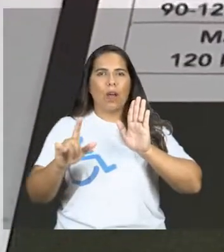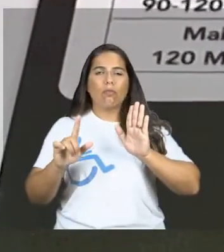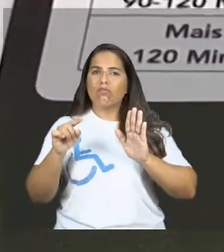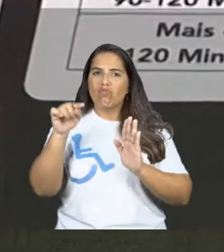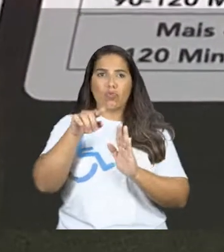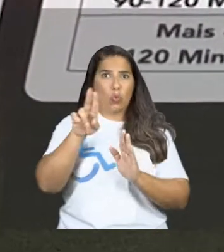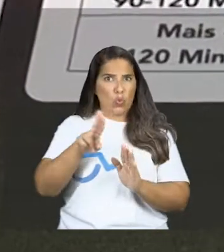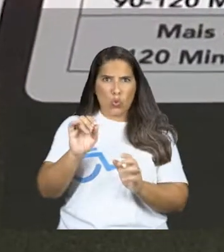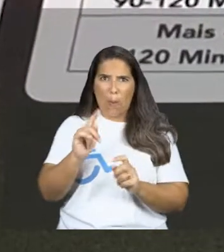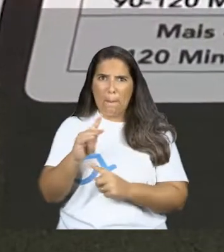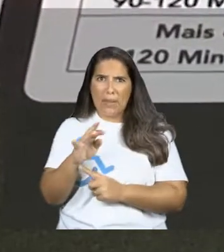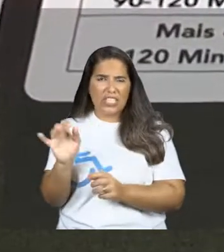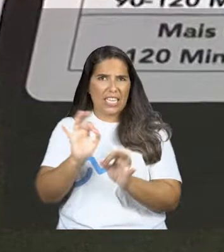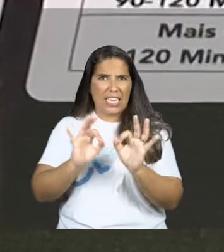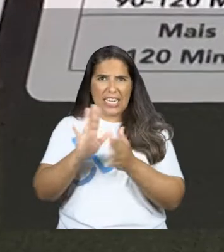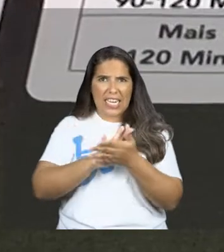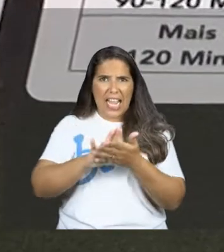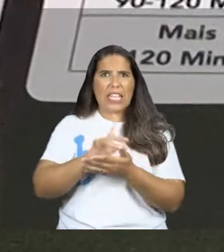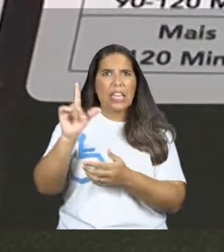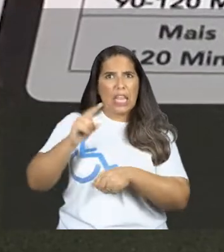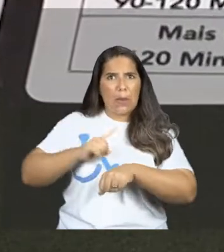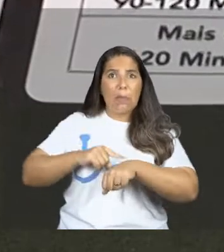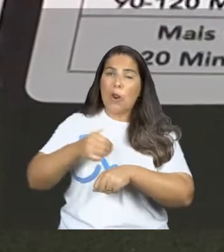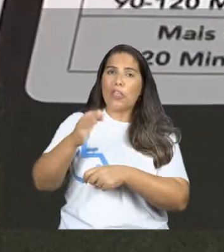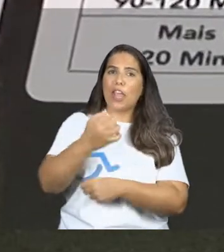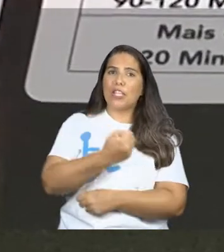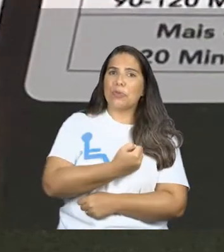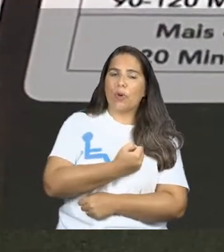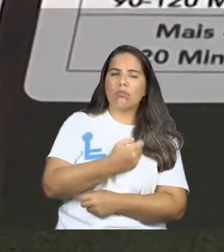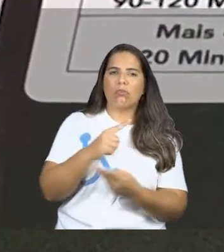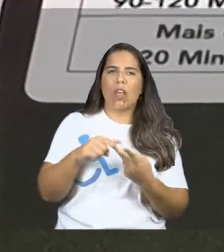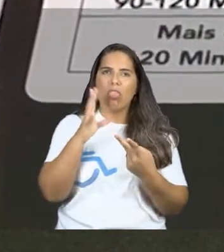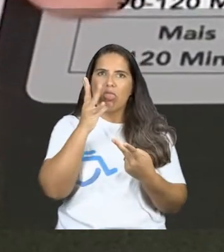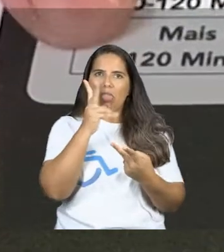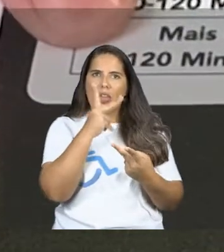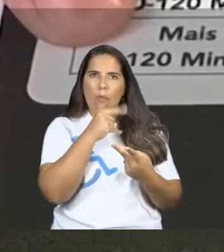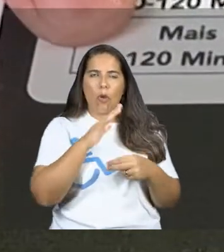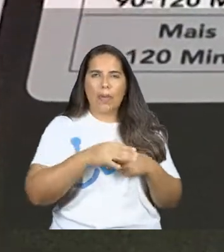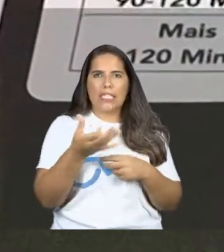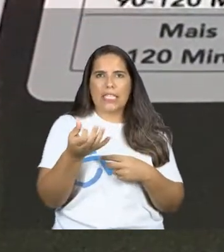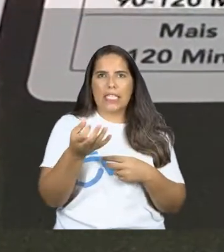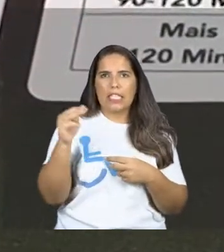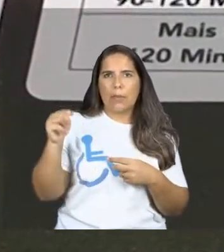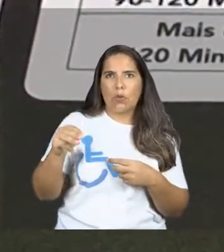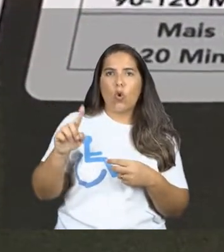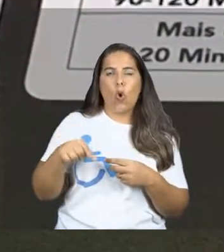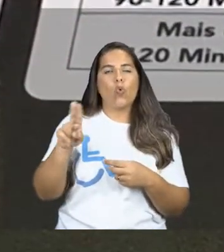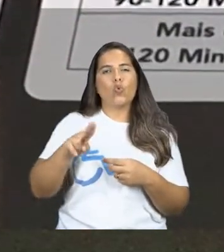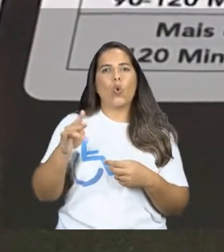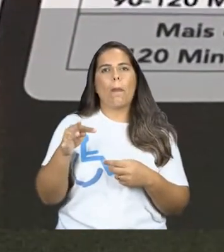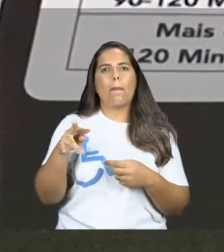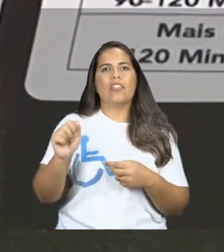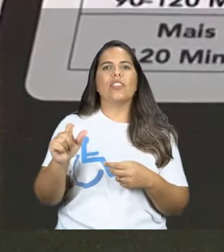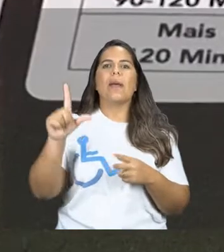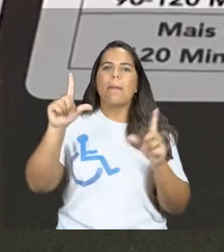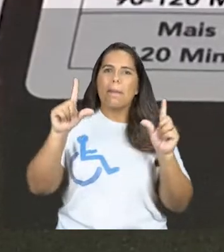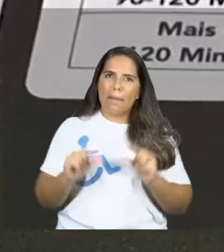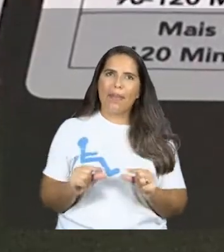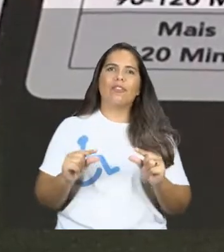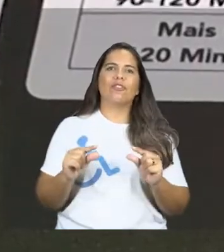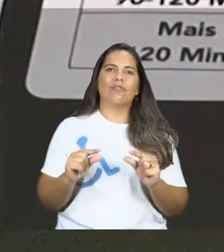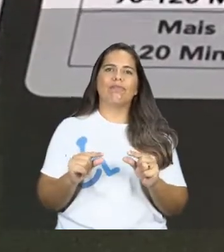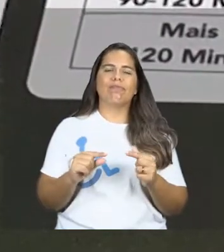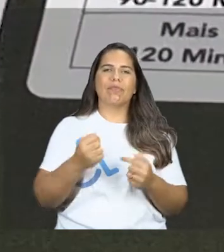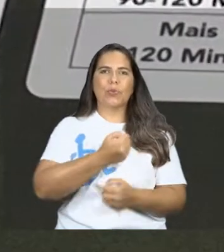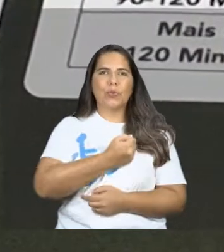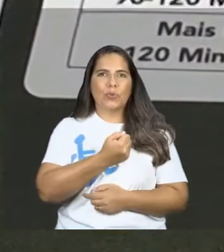usou nenhuma pista e fez em menos de 60 minutos, você conseguiu 10 pontos. Agora, se você demorou mais que 60 minutos ou usou algumas pistas, a sua pontuação vai caindo